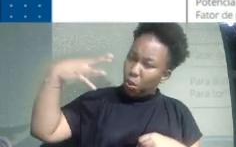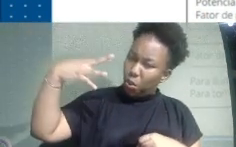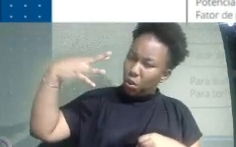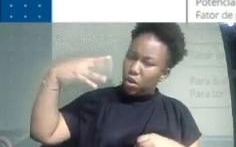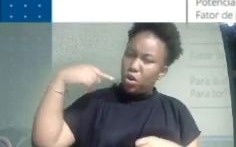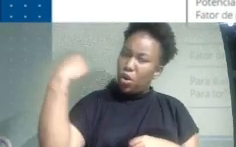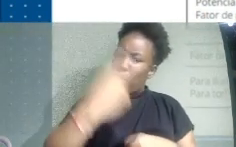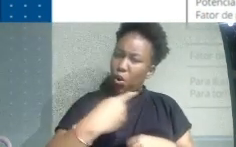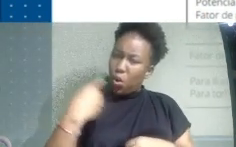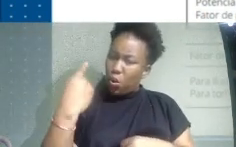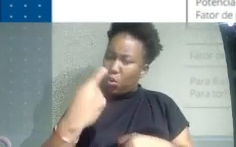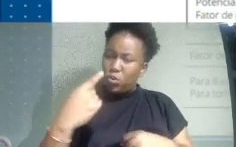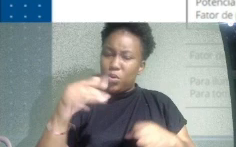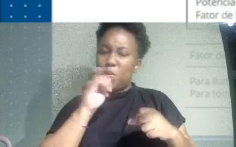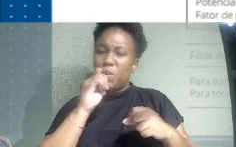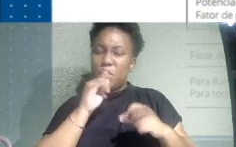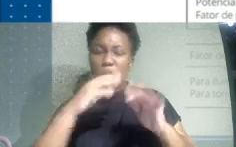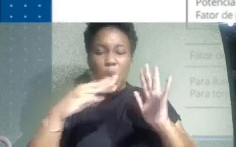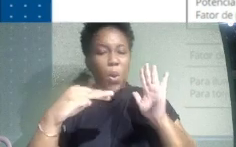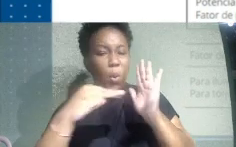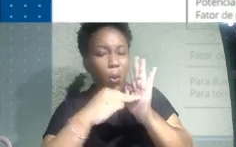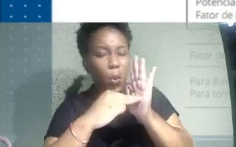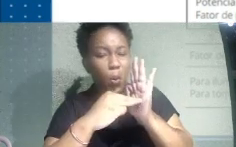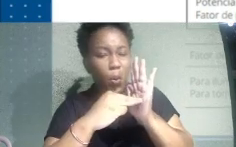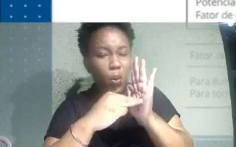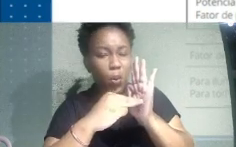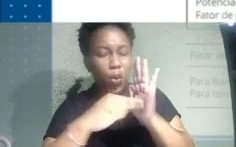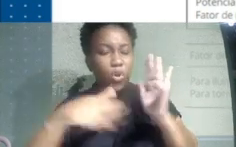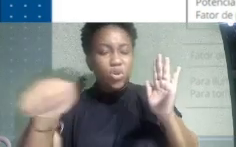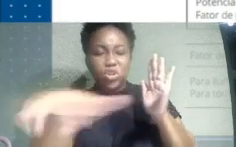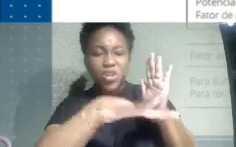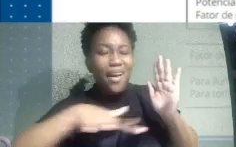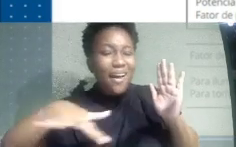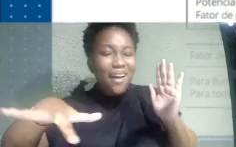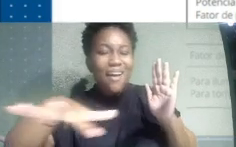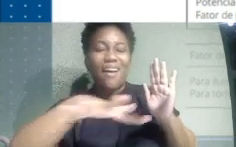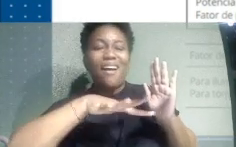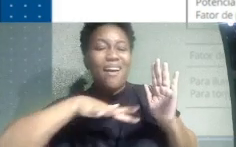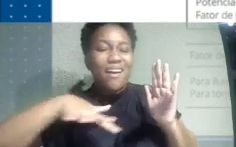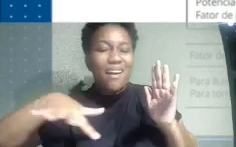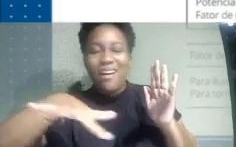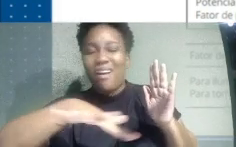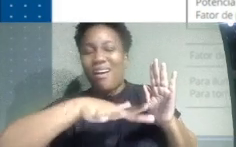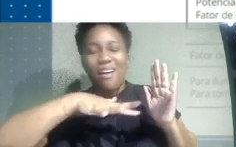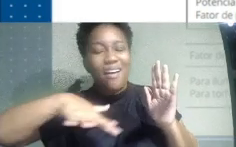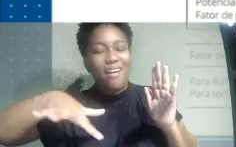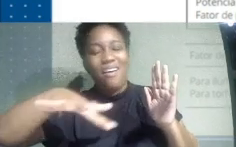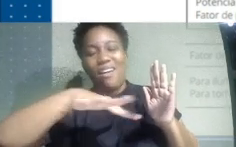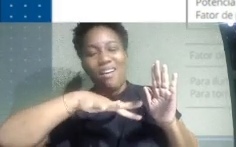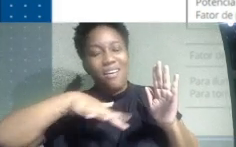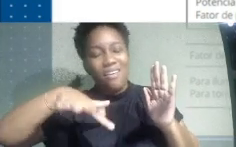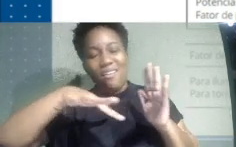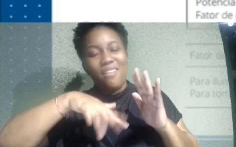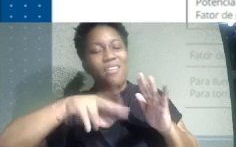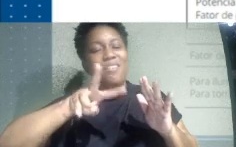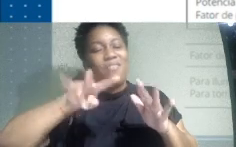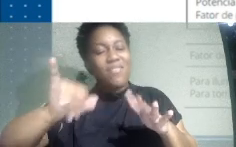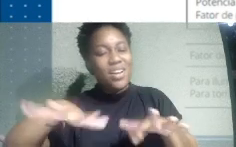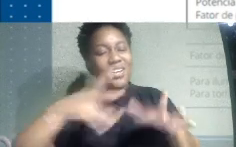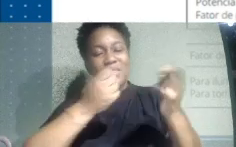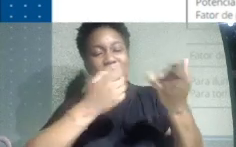estivermos trabalhando com tomadas de uso geral, ou seja, tomadas generalizadas, a gente já vai conversar sobre